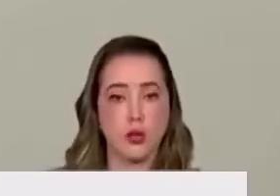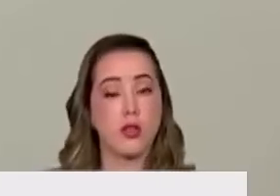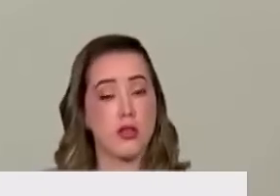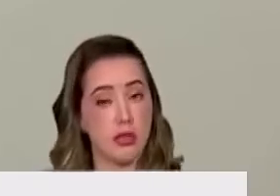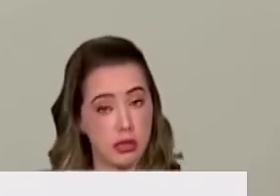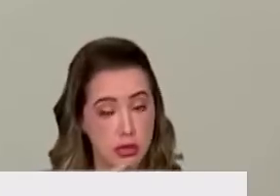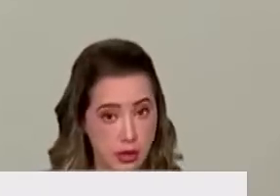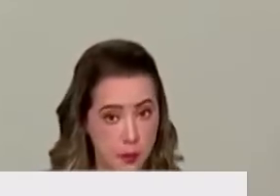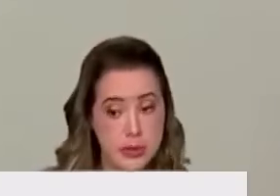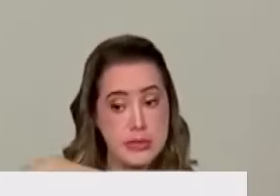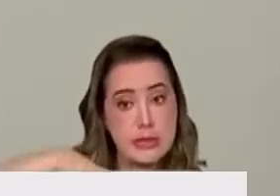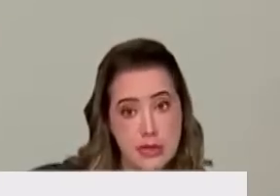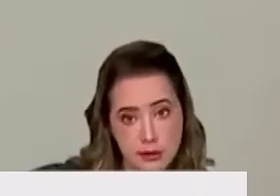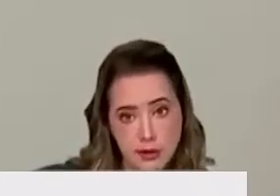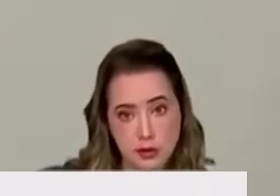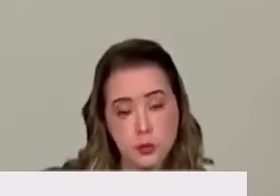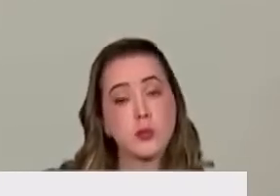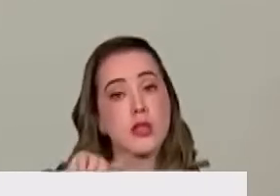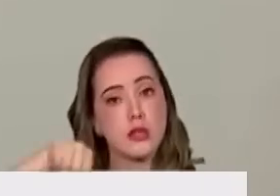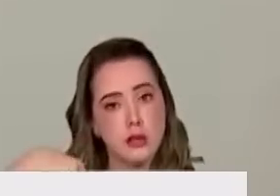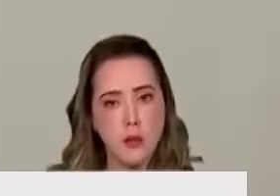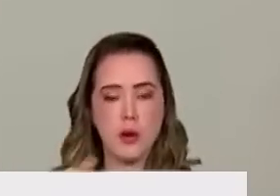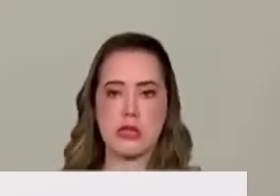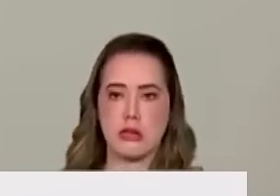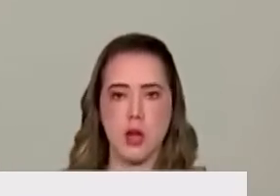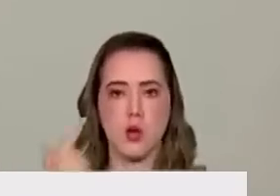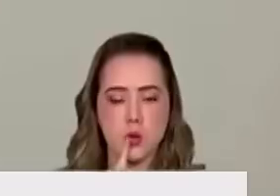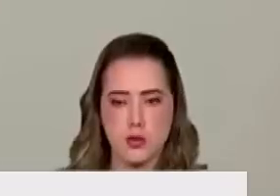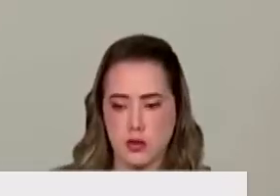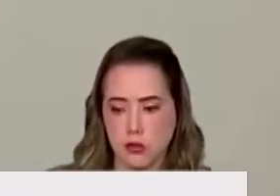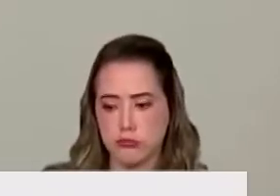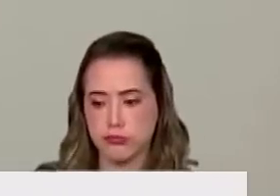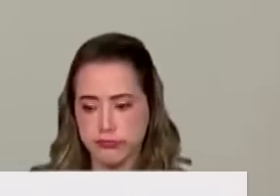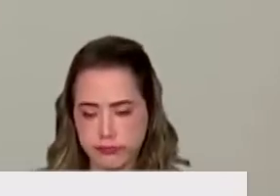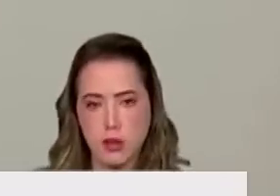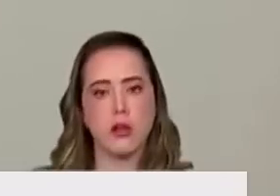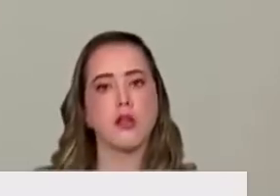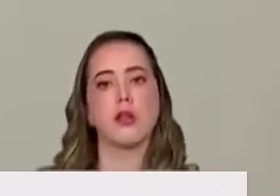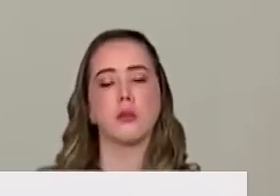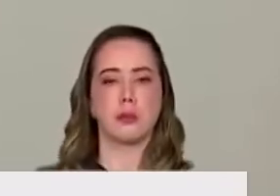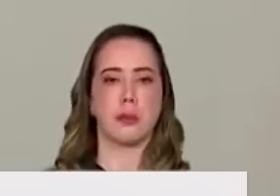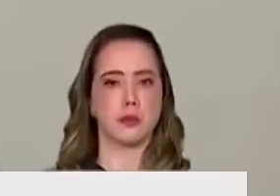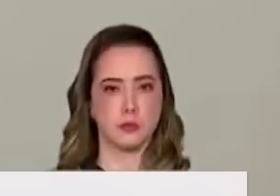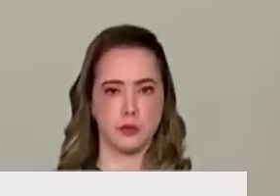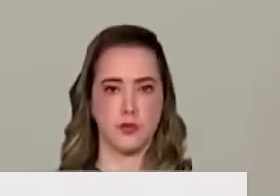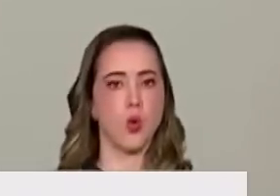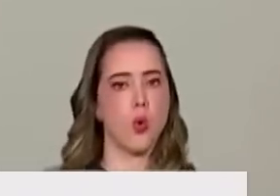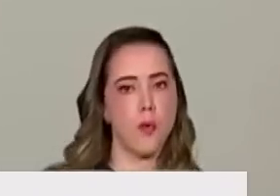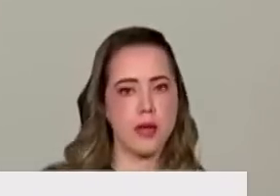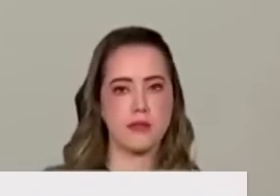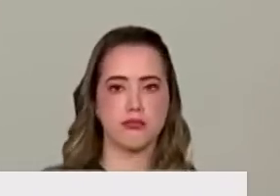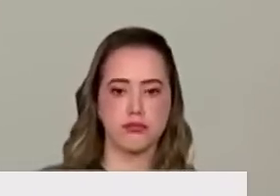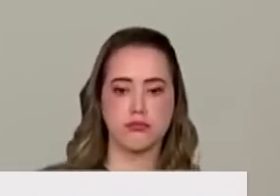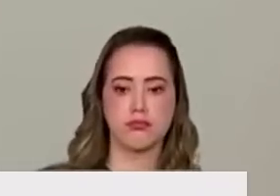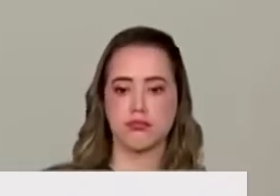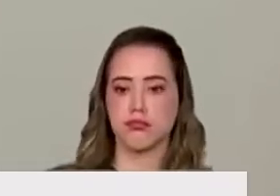sentado na cama e assim sucessivamente, até que ele consiga sair da cama, fique em pé e dê os primeiros passos. Ele